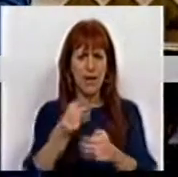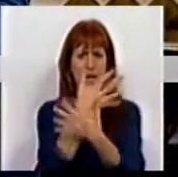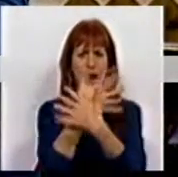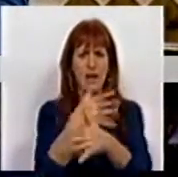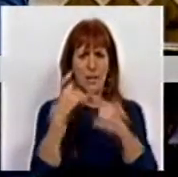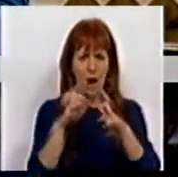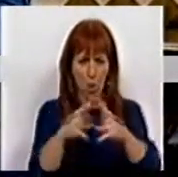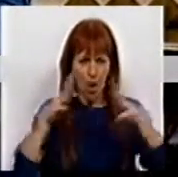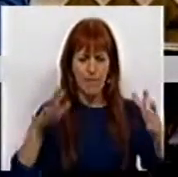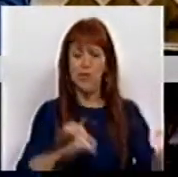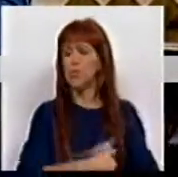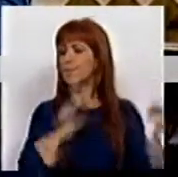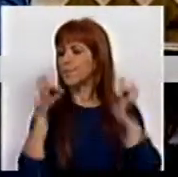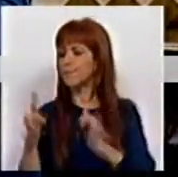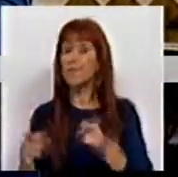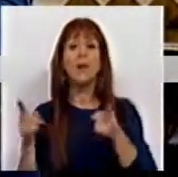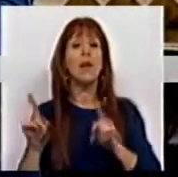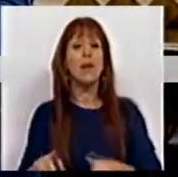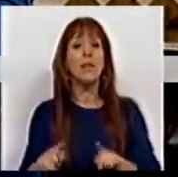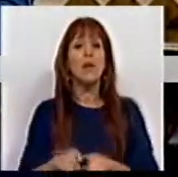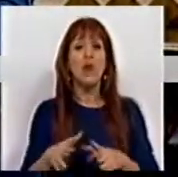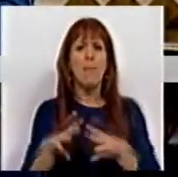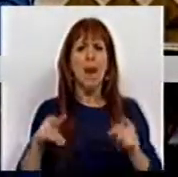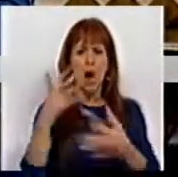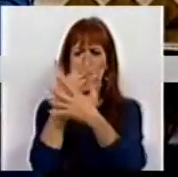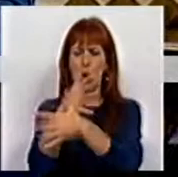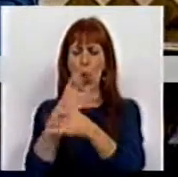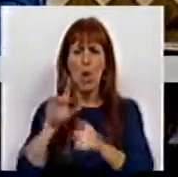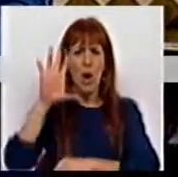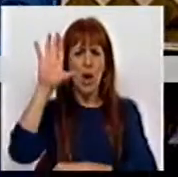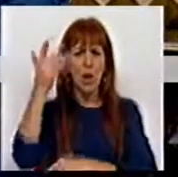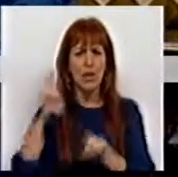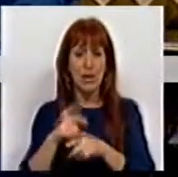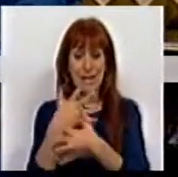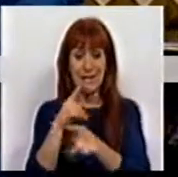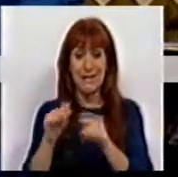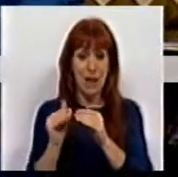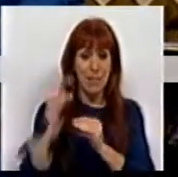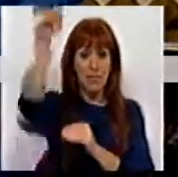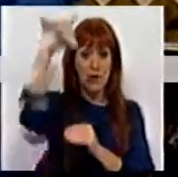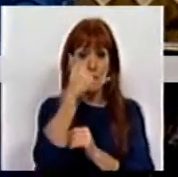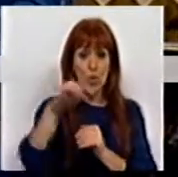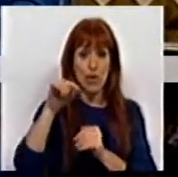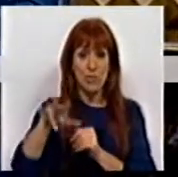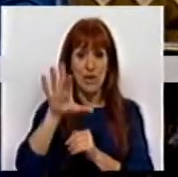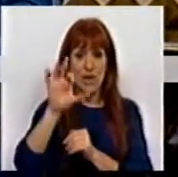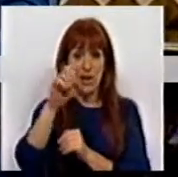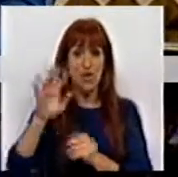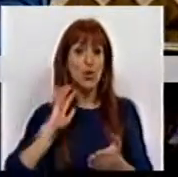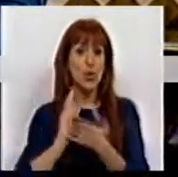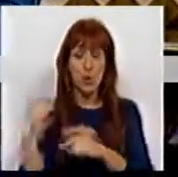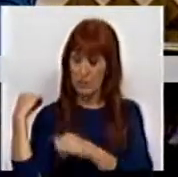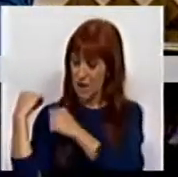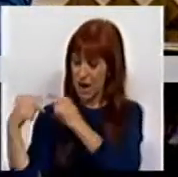ardida. Por outro lado, também os maiores incêndios os incêndios acima de 200 mil hectares ocorreram nos